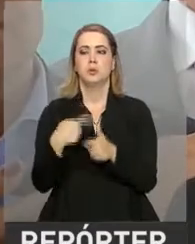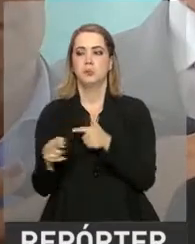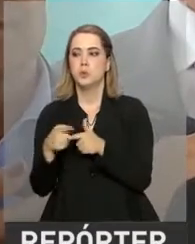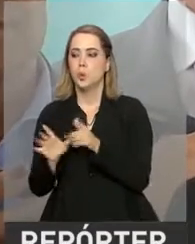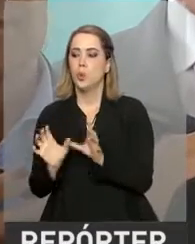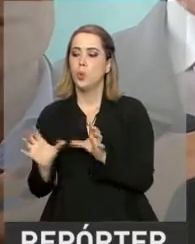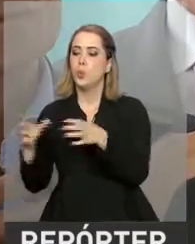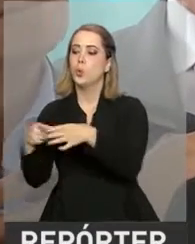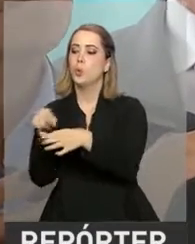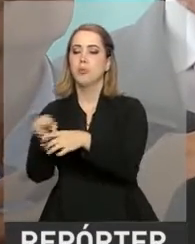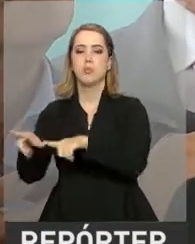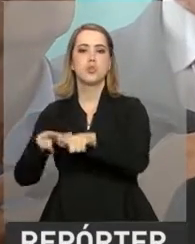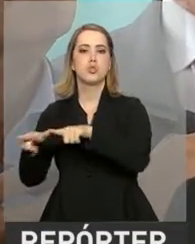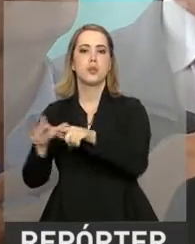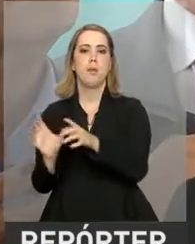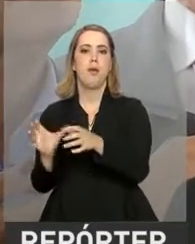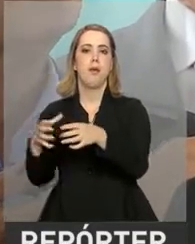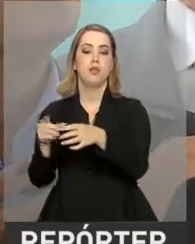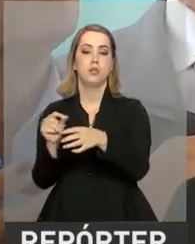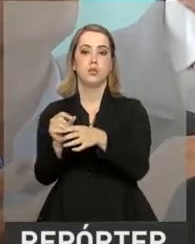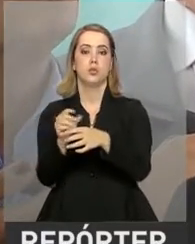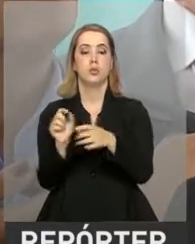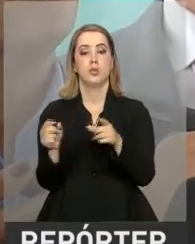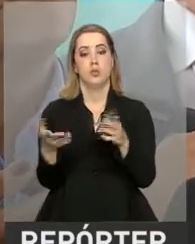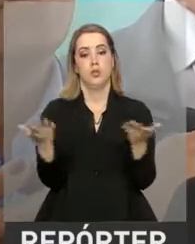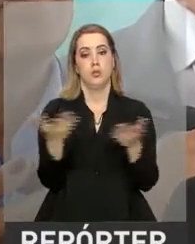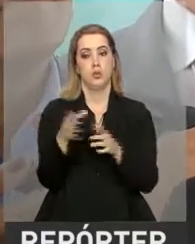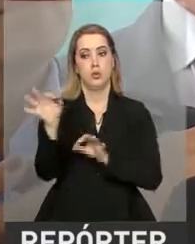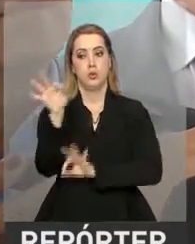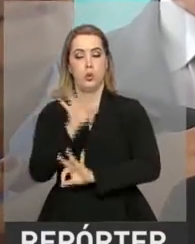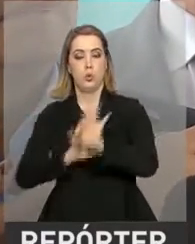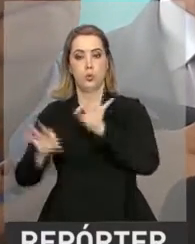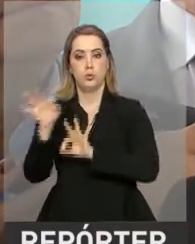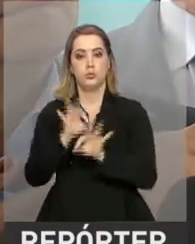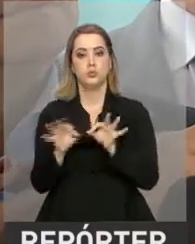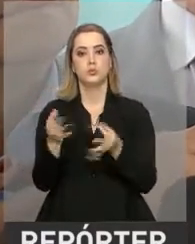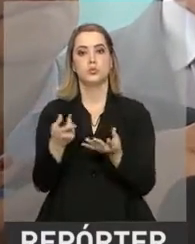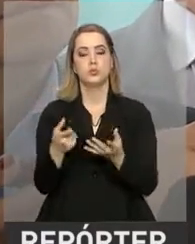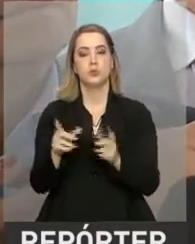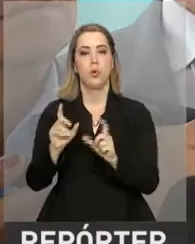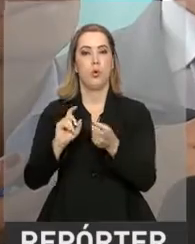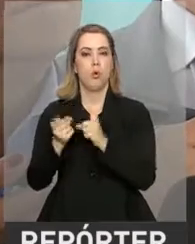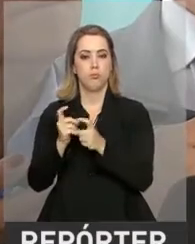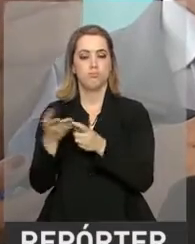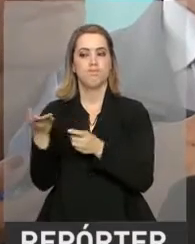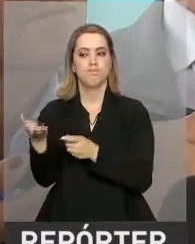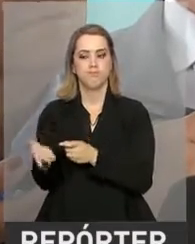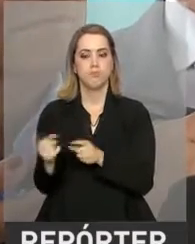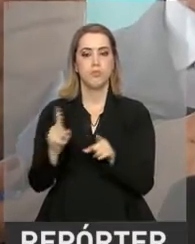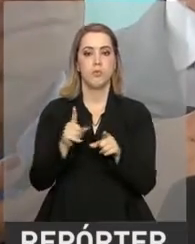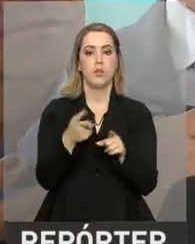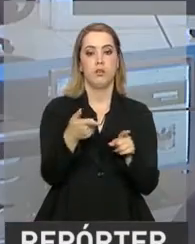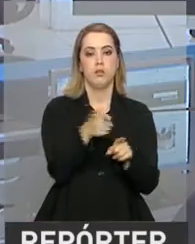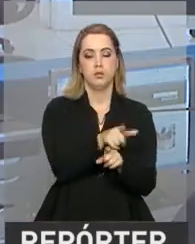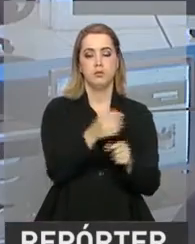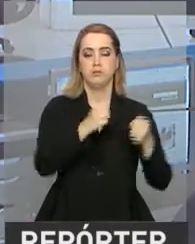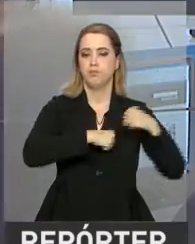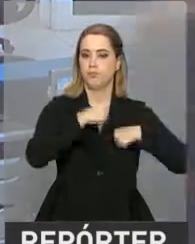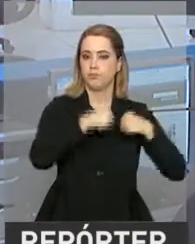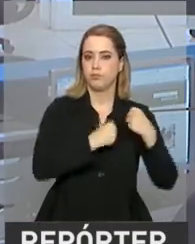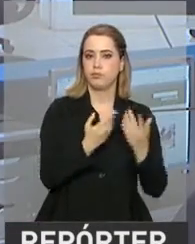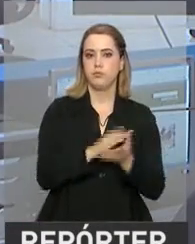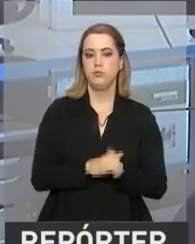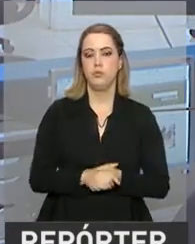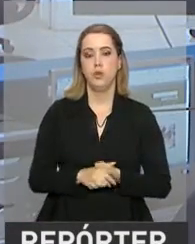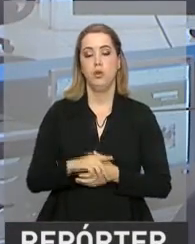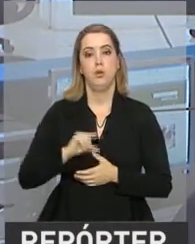cria um grupo de trabalho, se faz o trabalho, o governo entra, coordena e se dá a solução àquele problema. E assim nas demais indústrias. Só uma